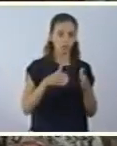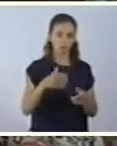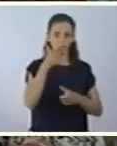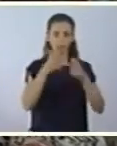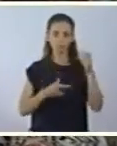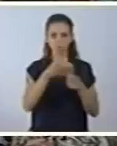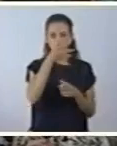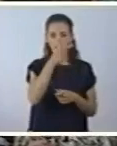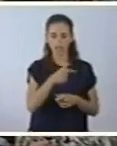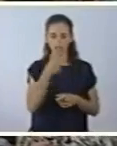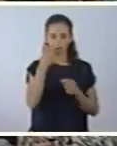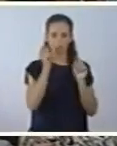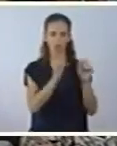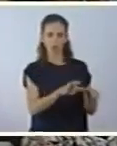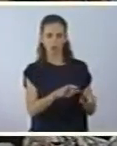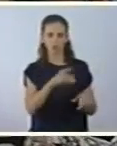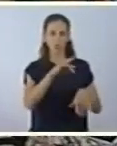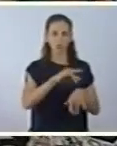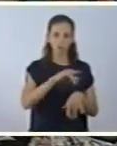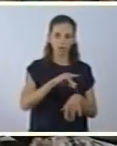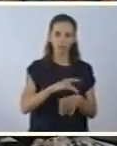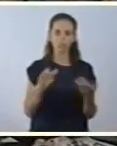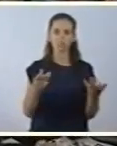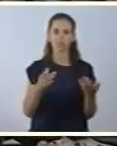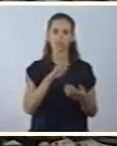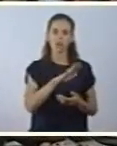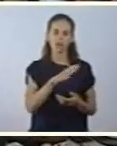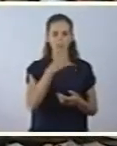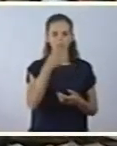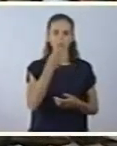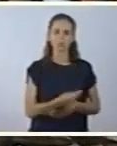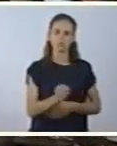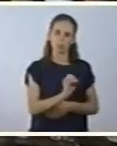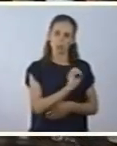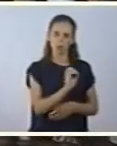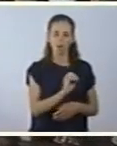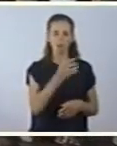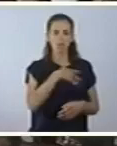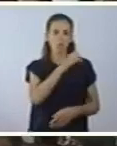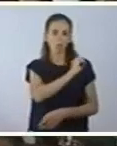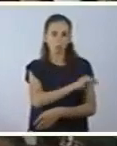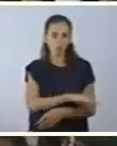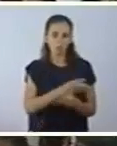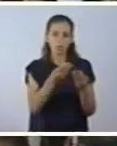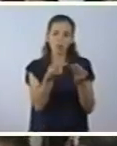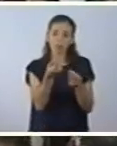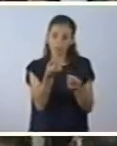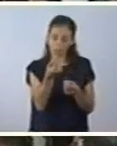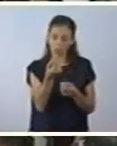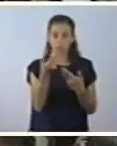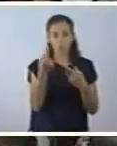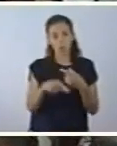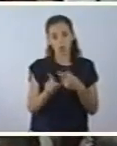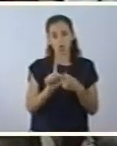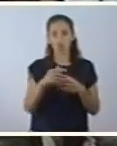aqueles que estão tristes, abandonados, doentes, que são injustiçados, que são pobres, não só materialmente, mas